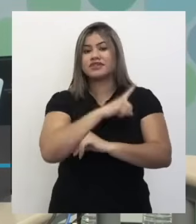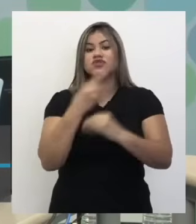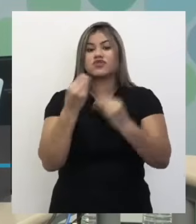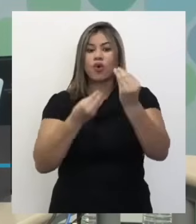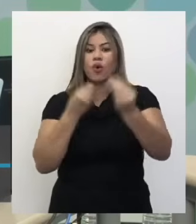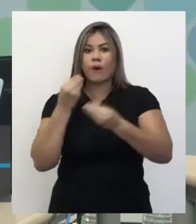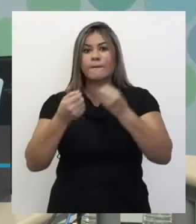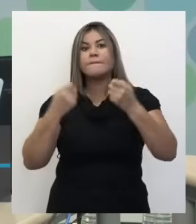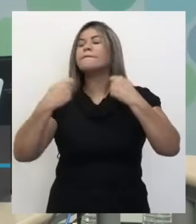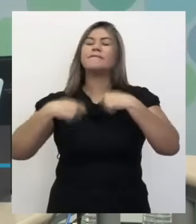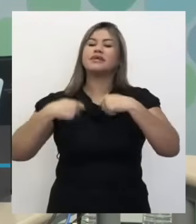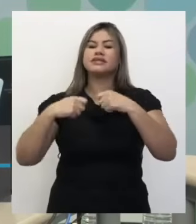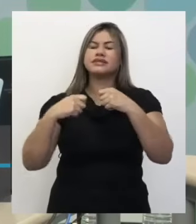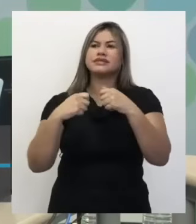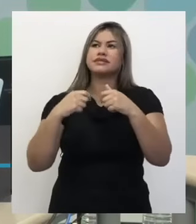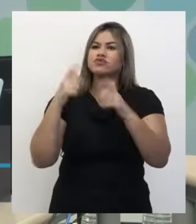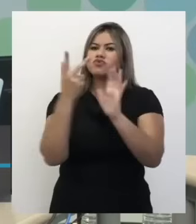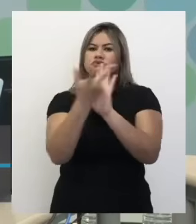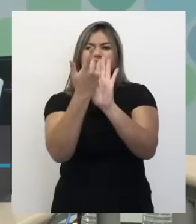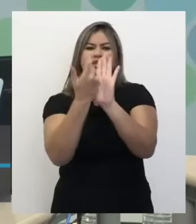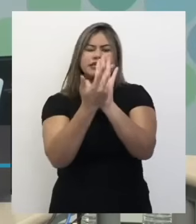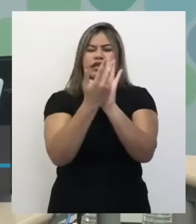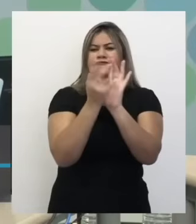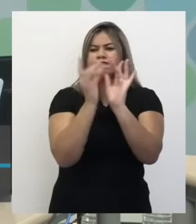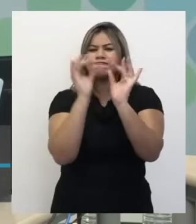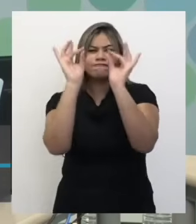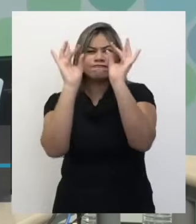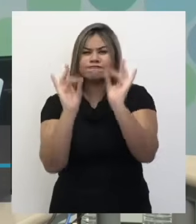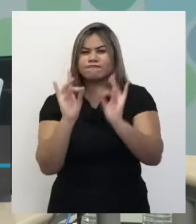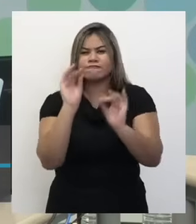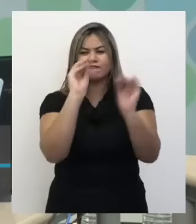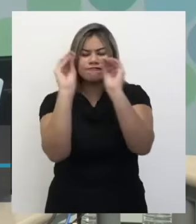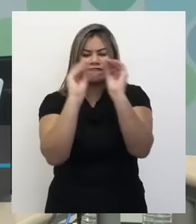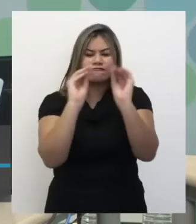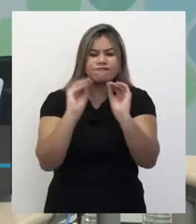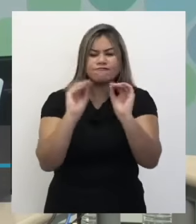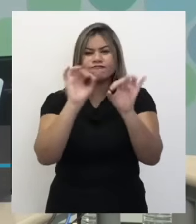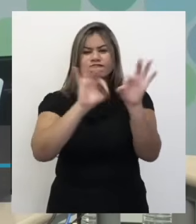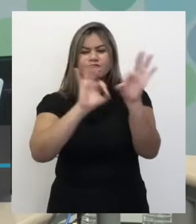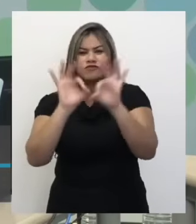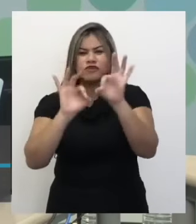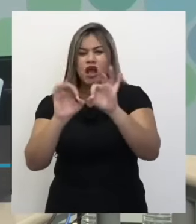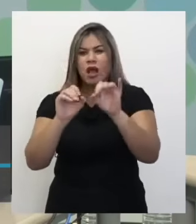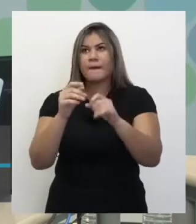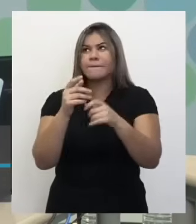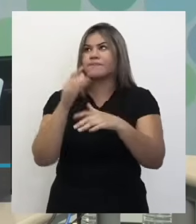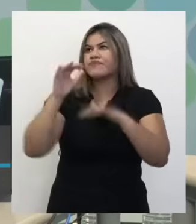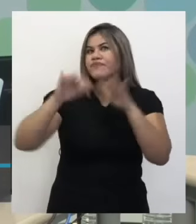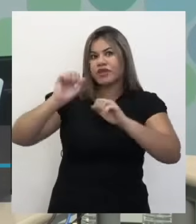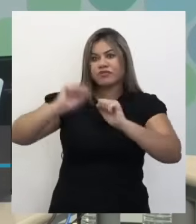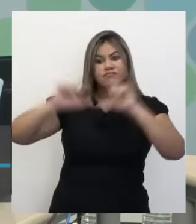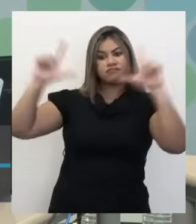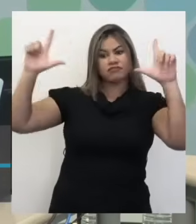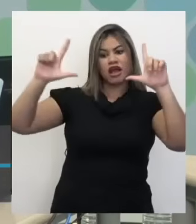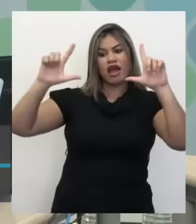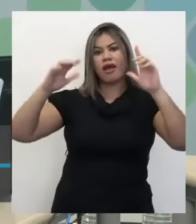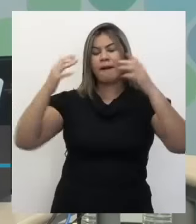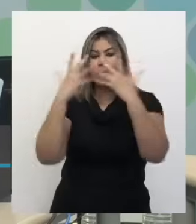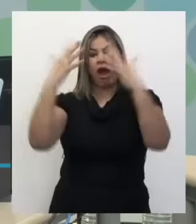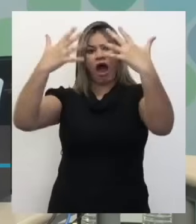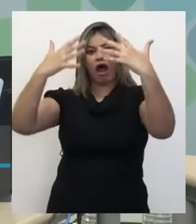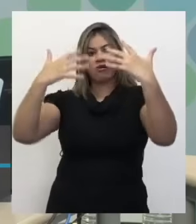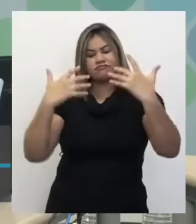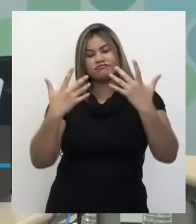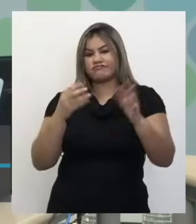colocar alguns elementos para parecer isso, né? Então, para destacar alguma coisa, para parecer maior, brilhante, reluzente, enfim. Tô